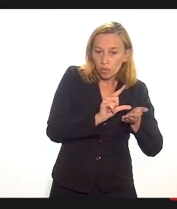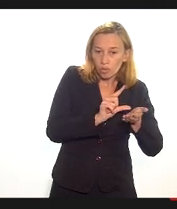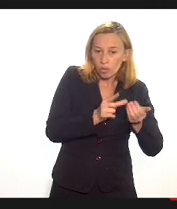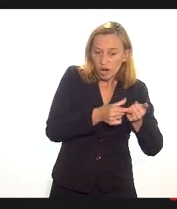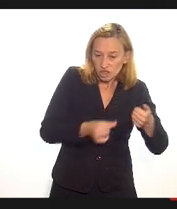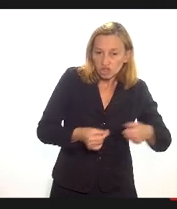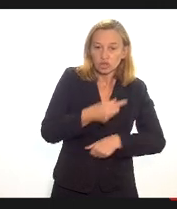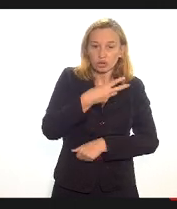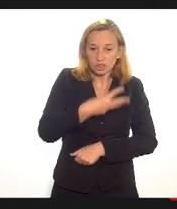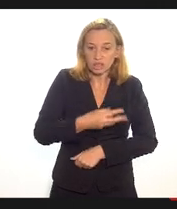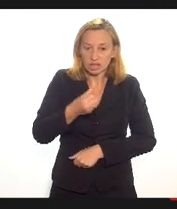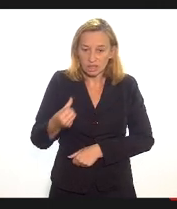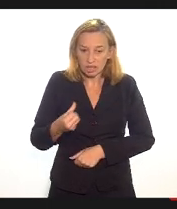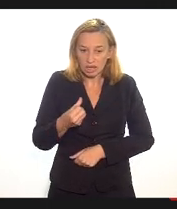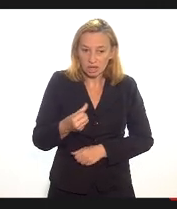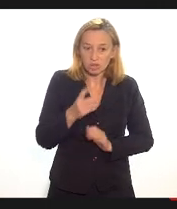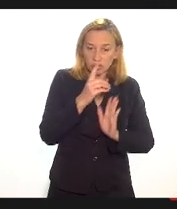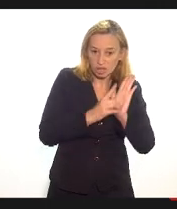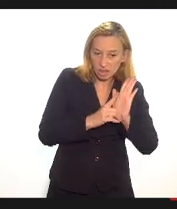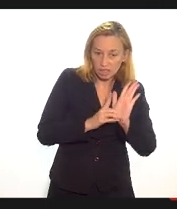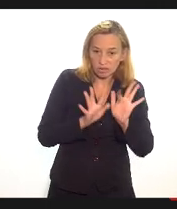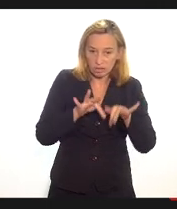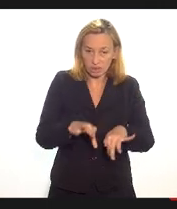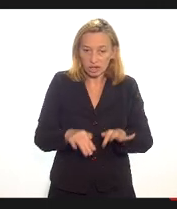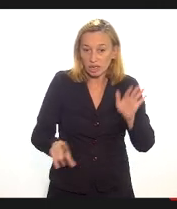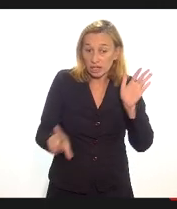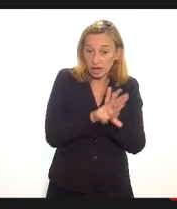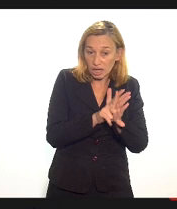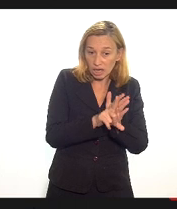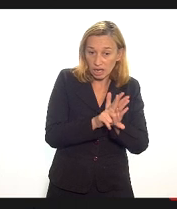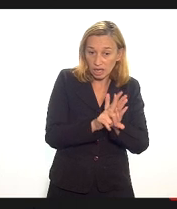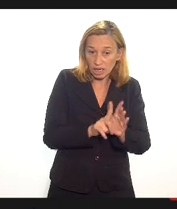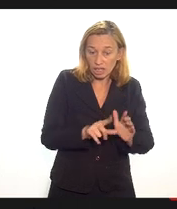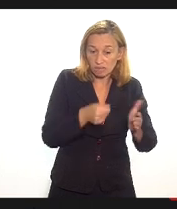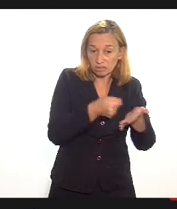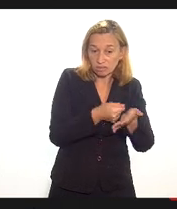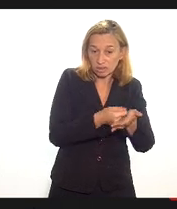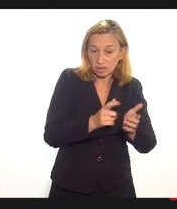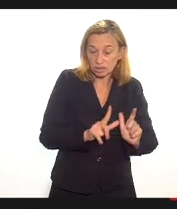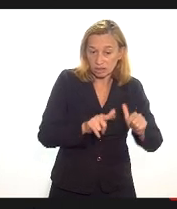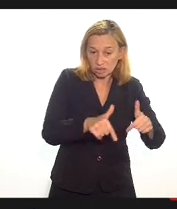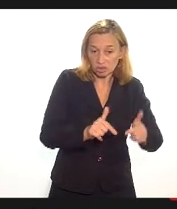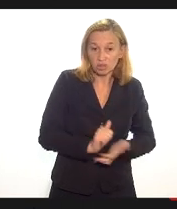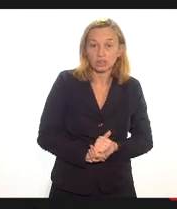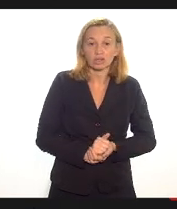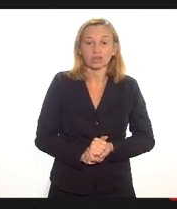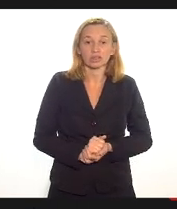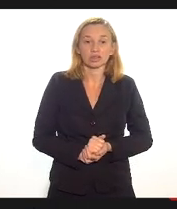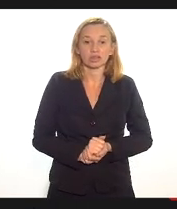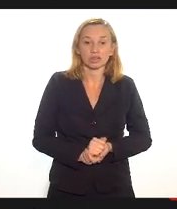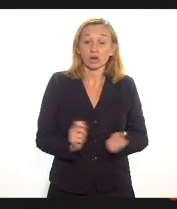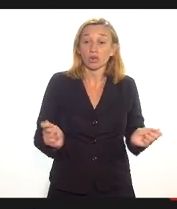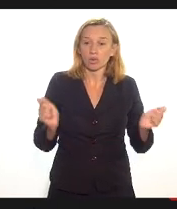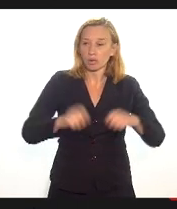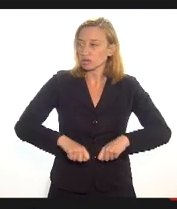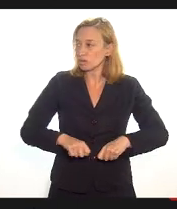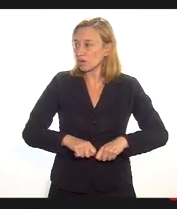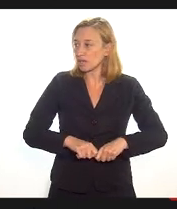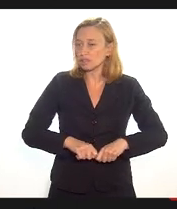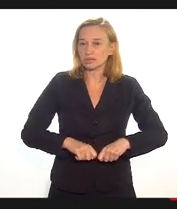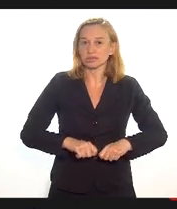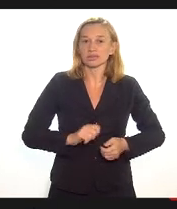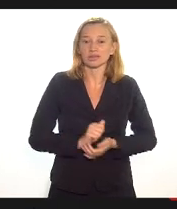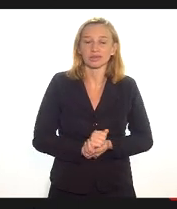é de quem a lei delega essa função de normatizar, ele atribui uma competência complementar para a